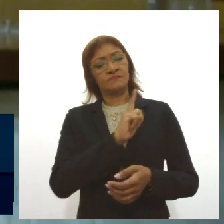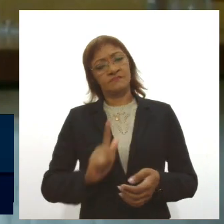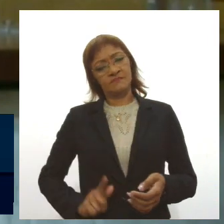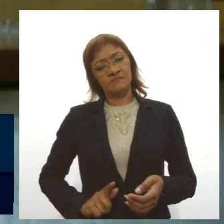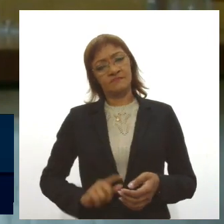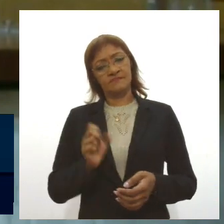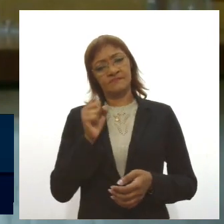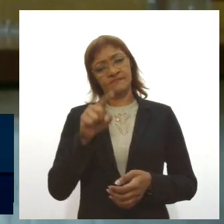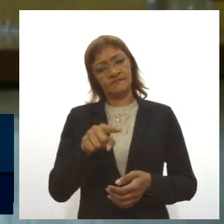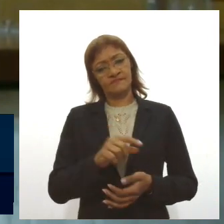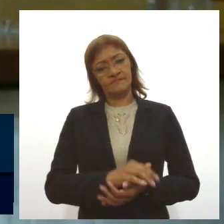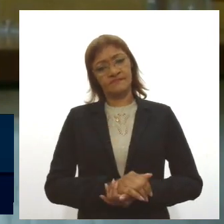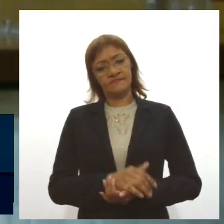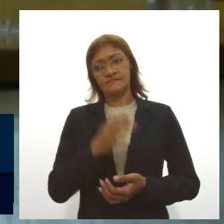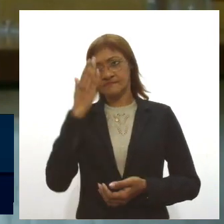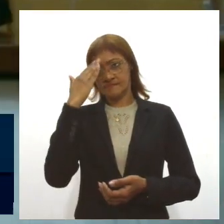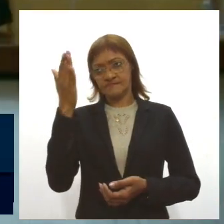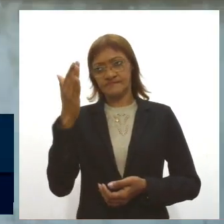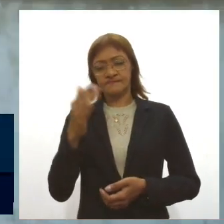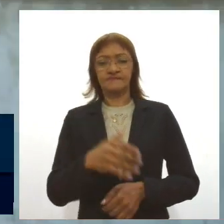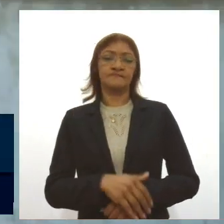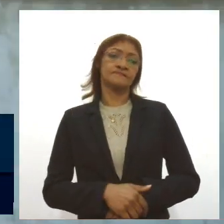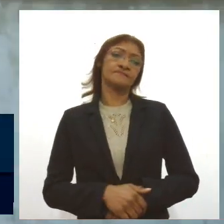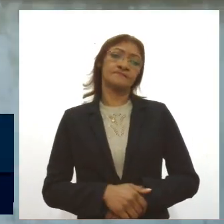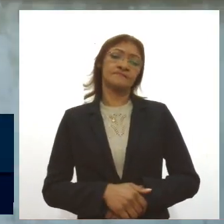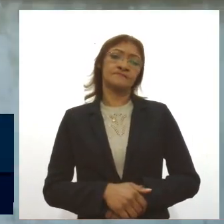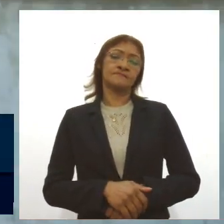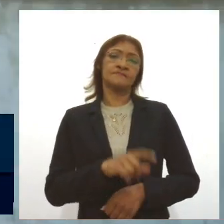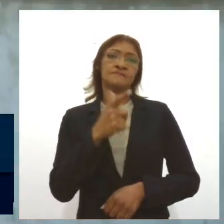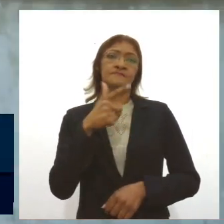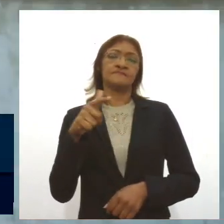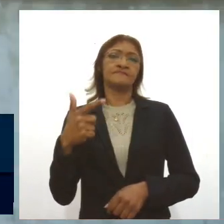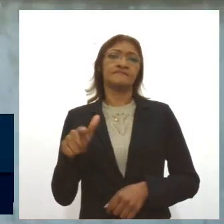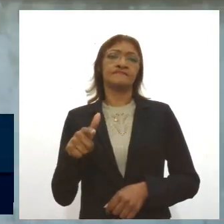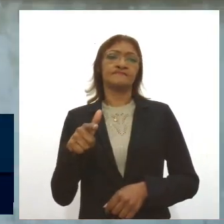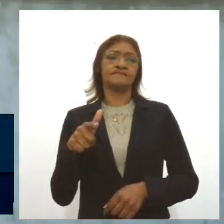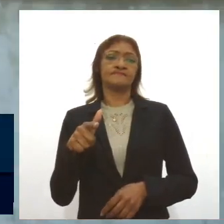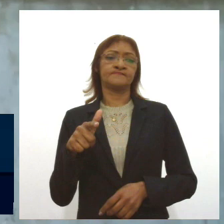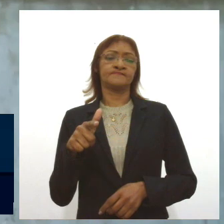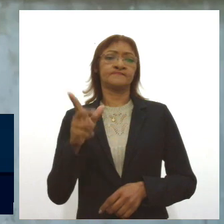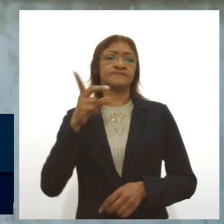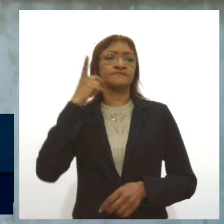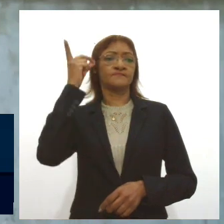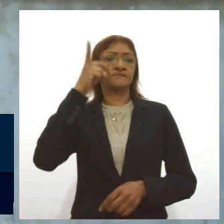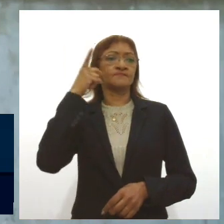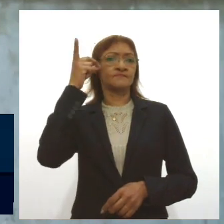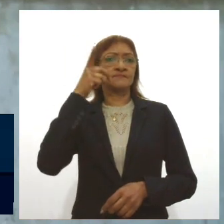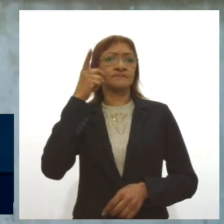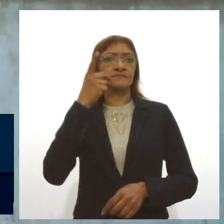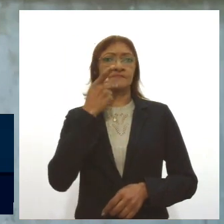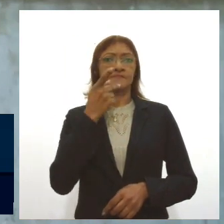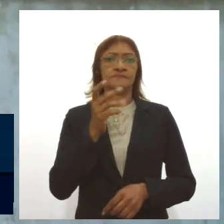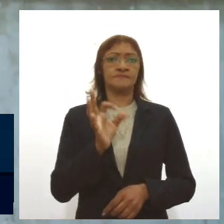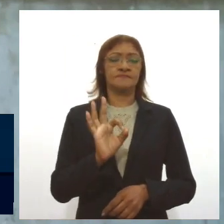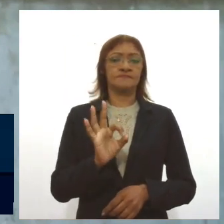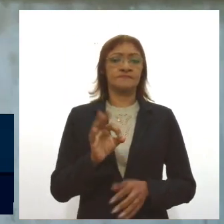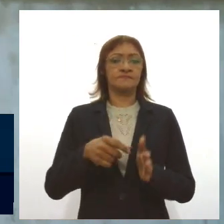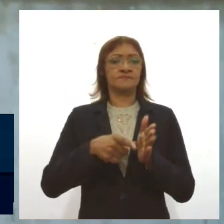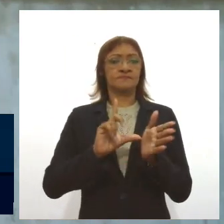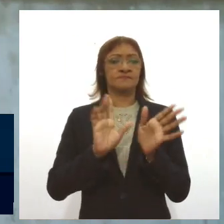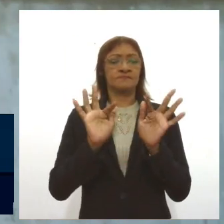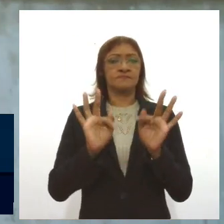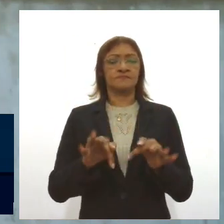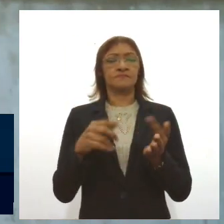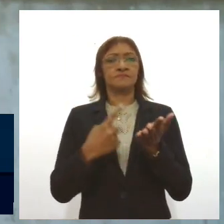Estado de Sergipe. Obrigado. Não havendo mais deputados inscritos, e antes de